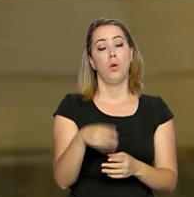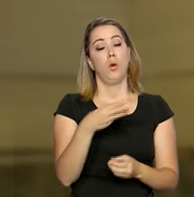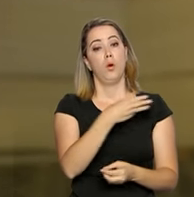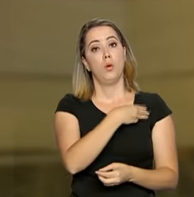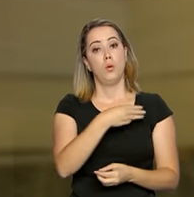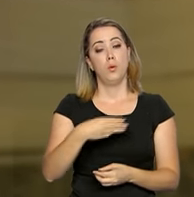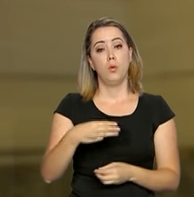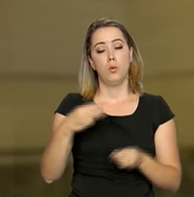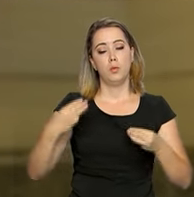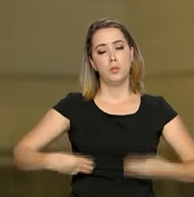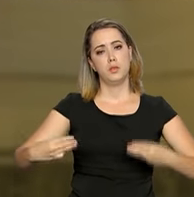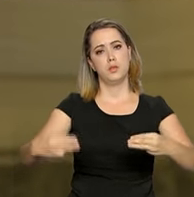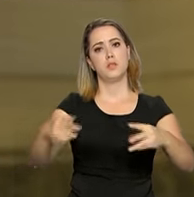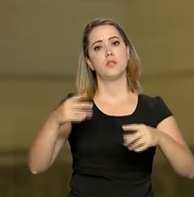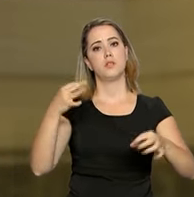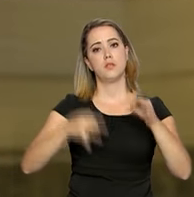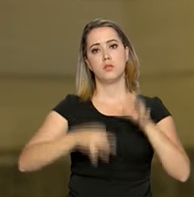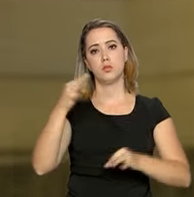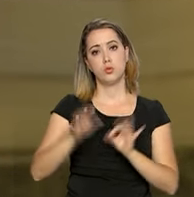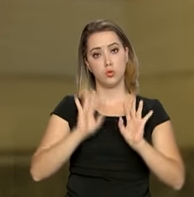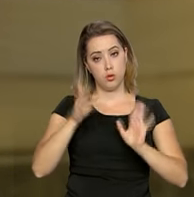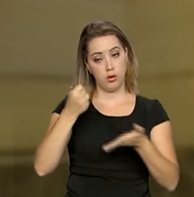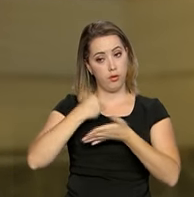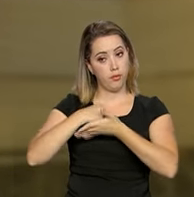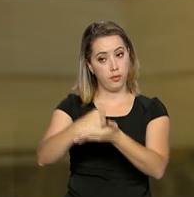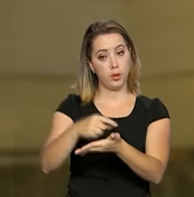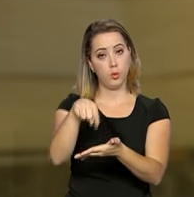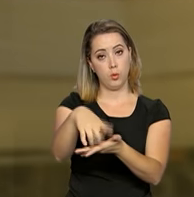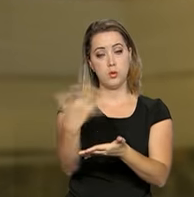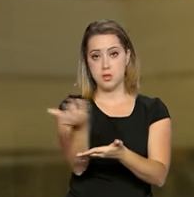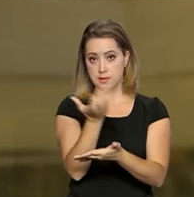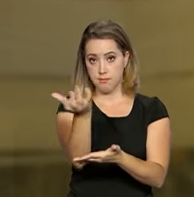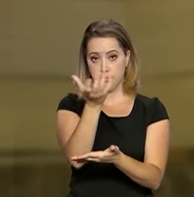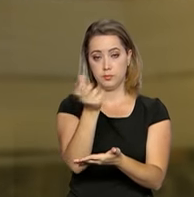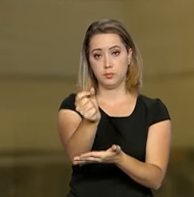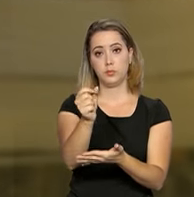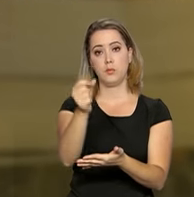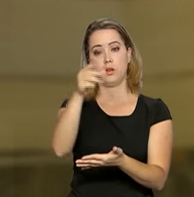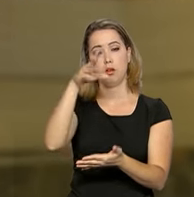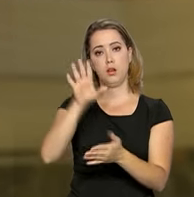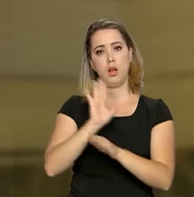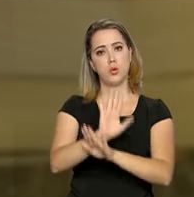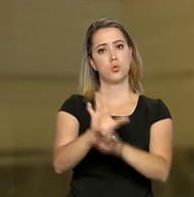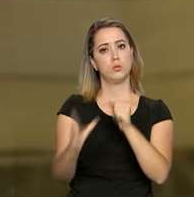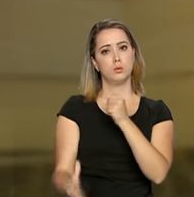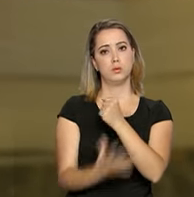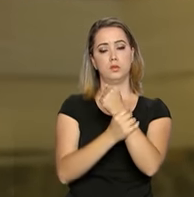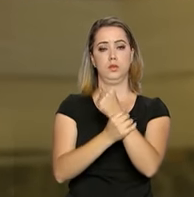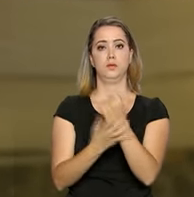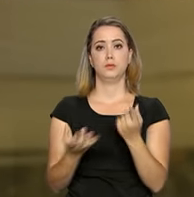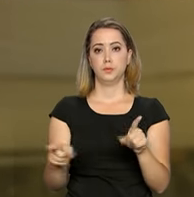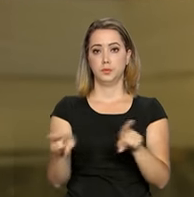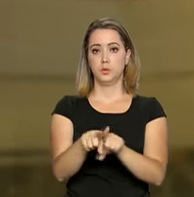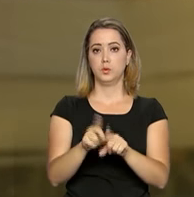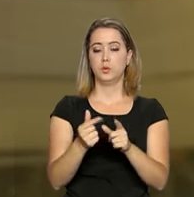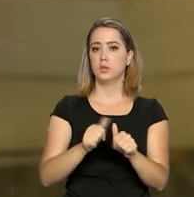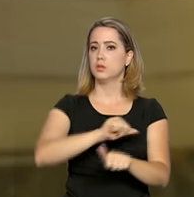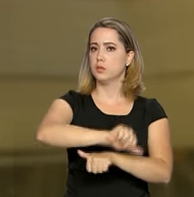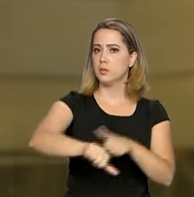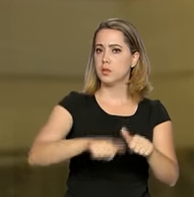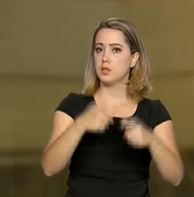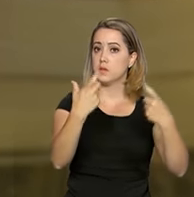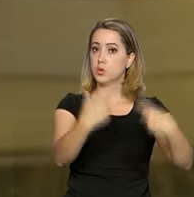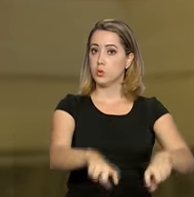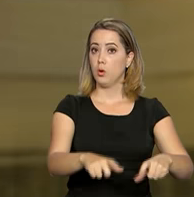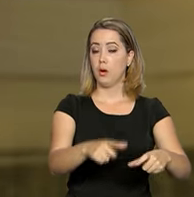envio de homens da força nacional de segurança pública ao Amazonas além da transferência de presidiários